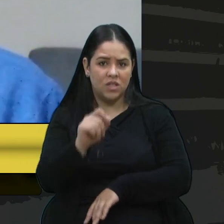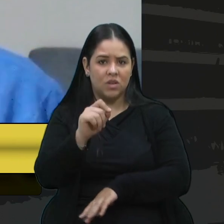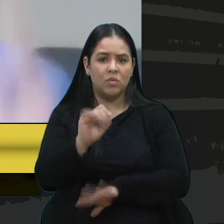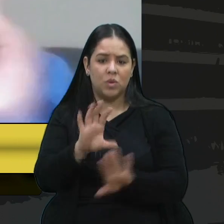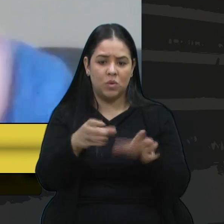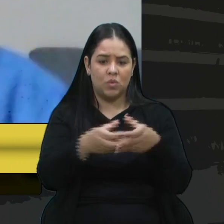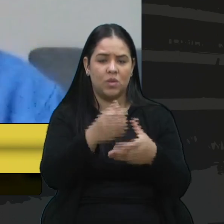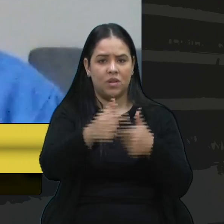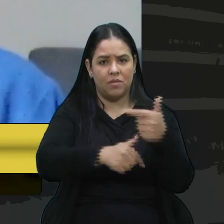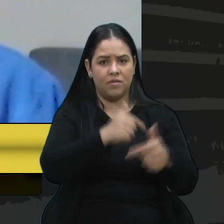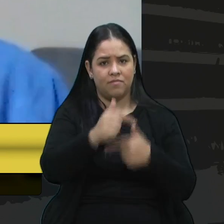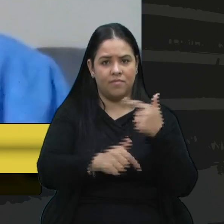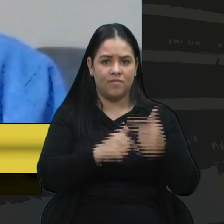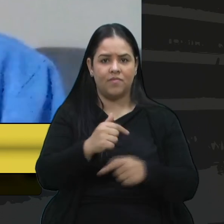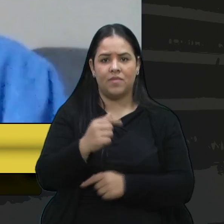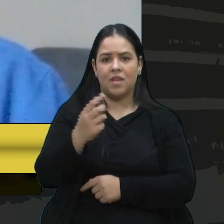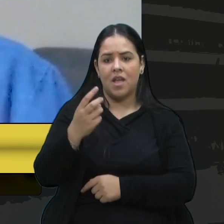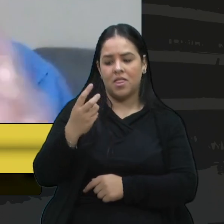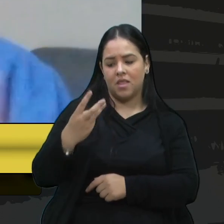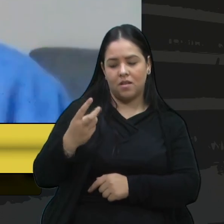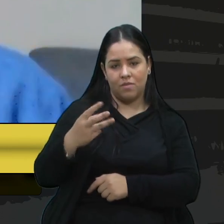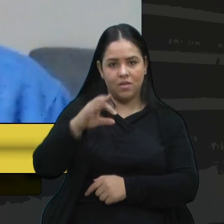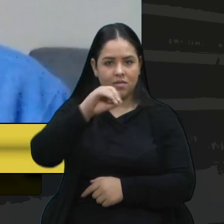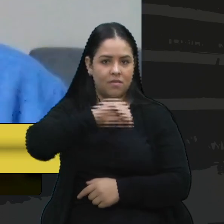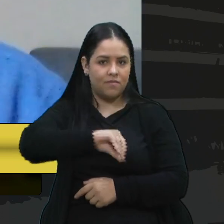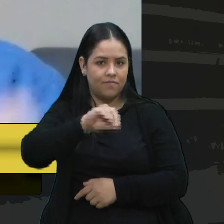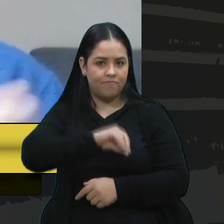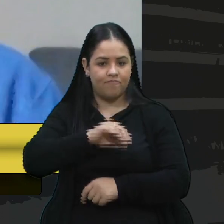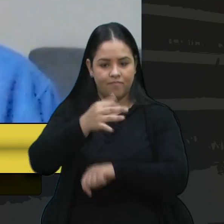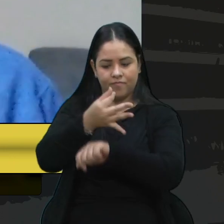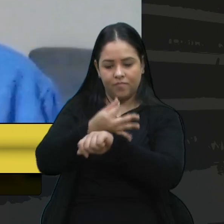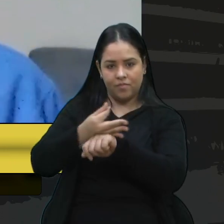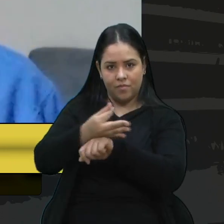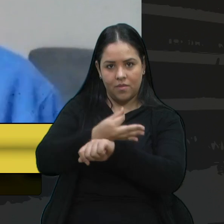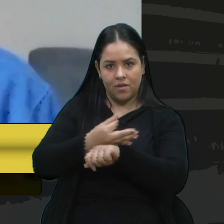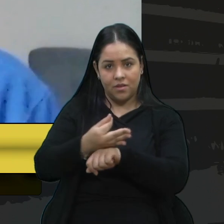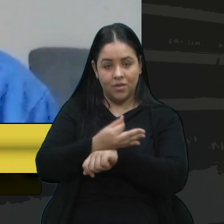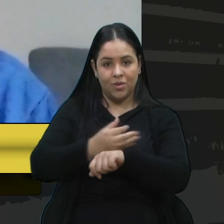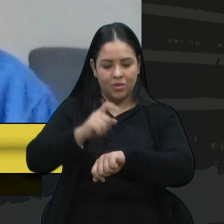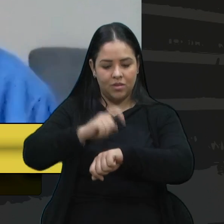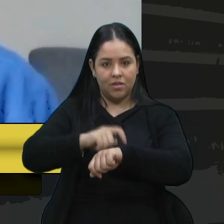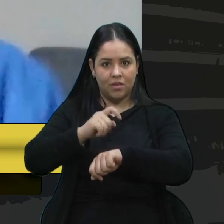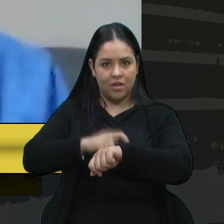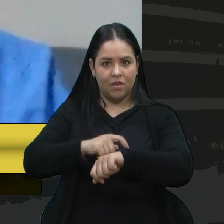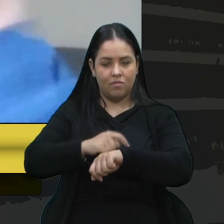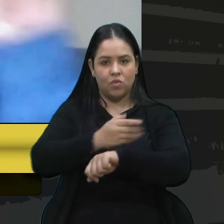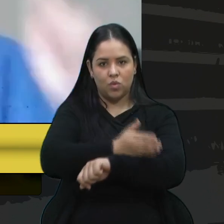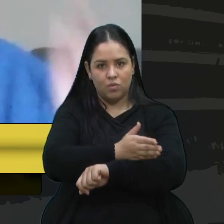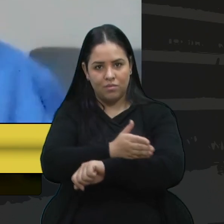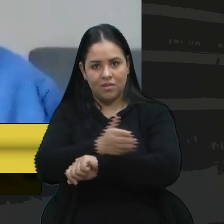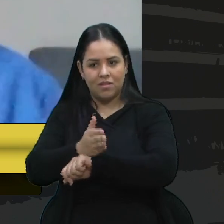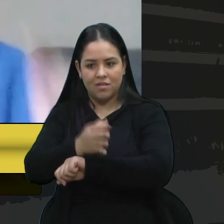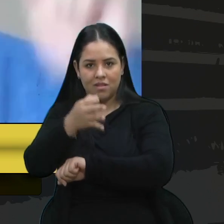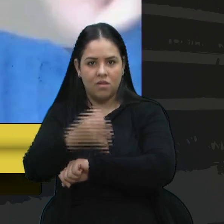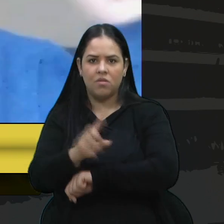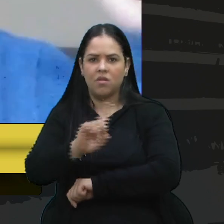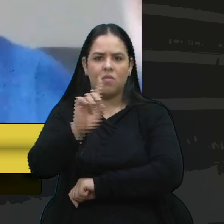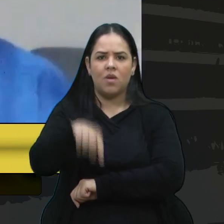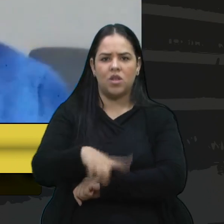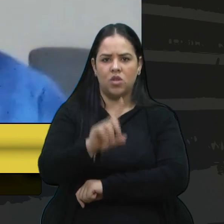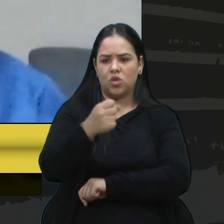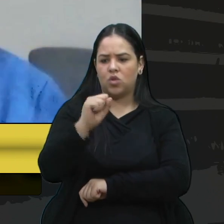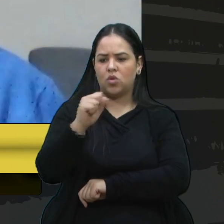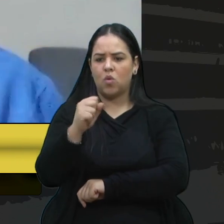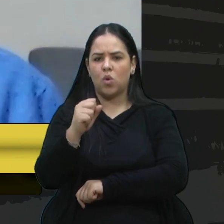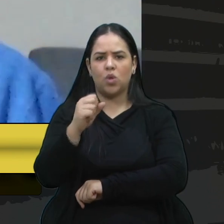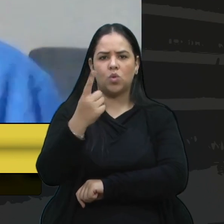trabalhadora? 13º salário, férias, uma jornada justa de salários, não mais de 18, de 12